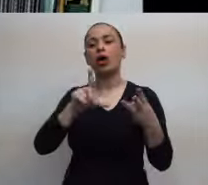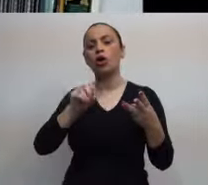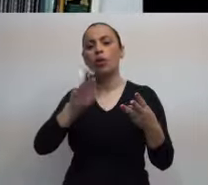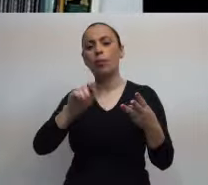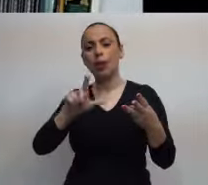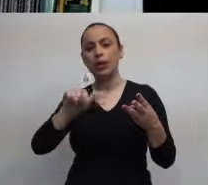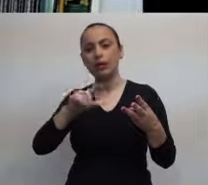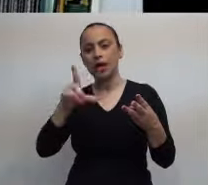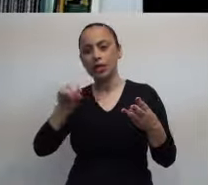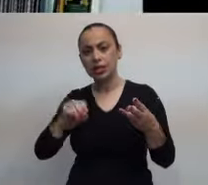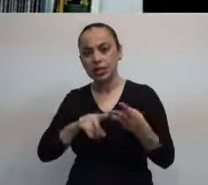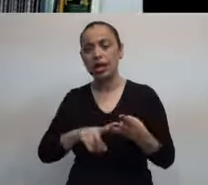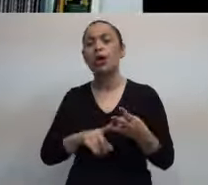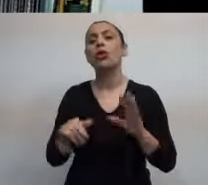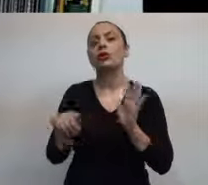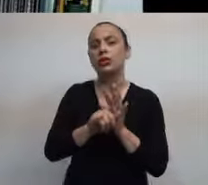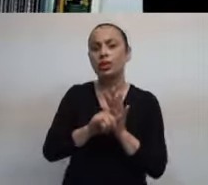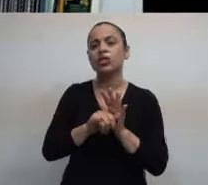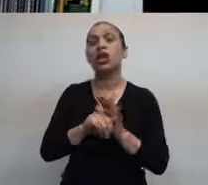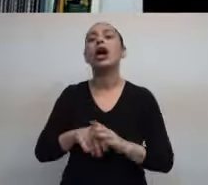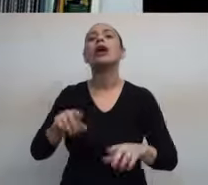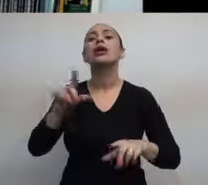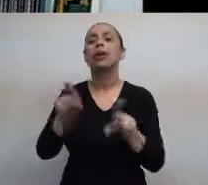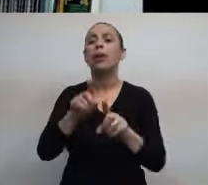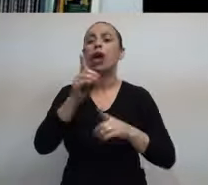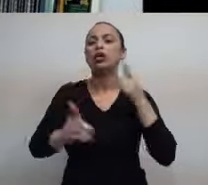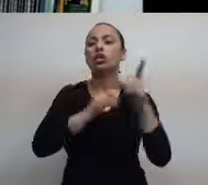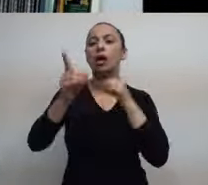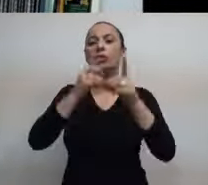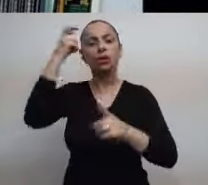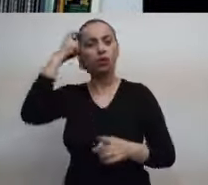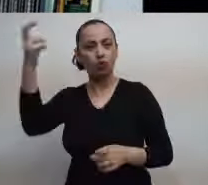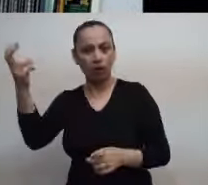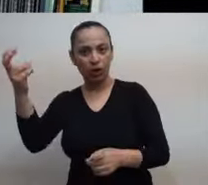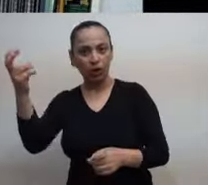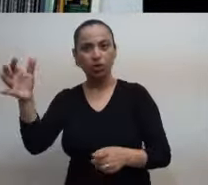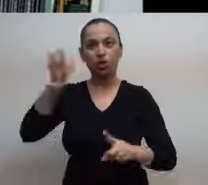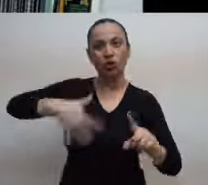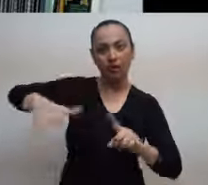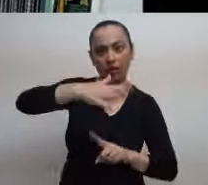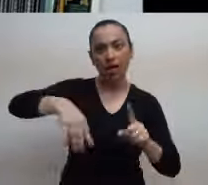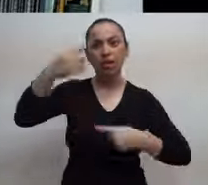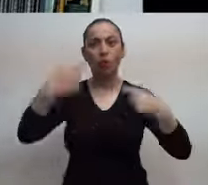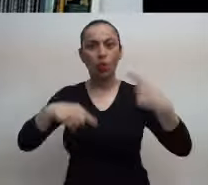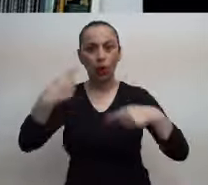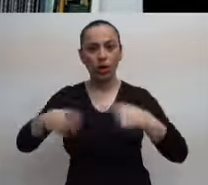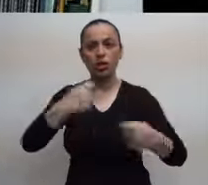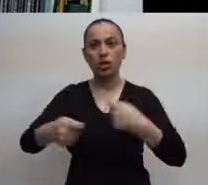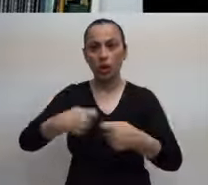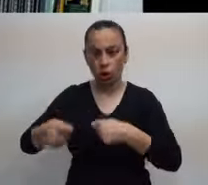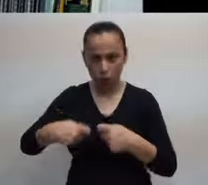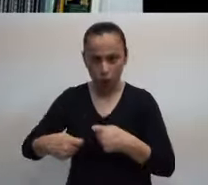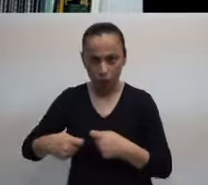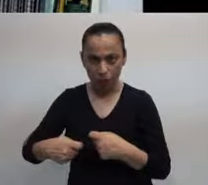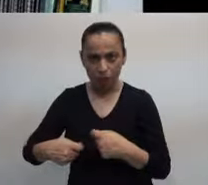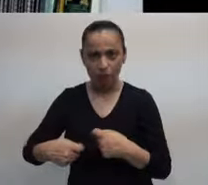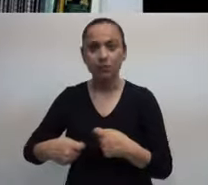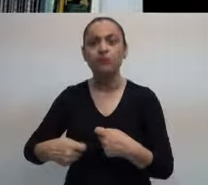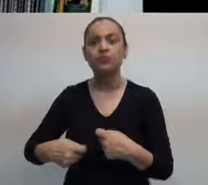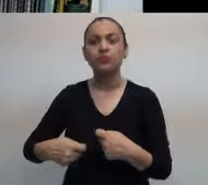globalização, as identidades e suas dinâmicas culturais, sociais, políticas e